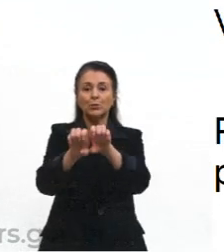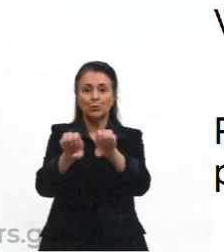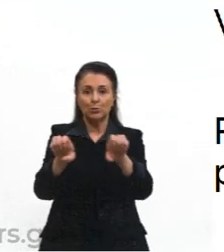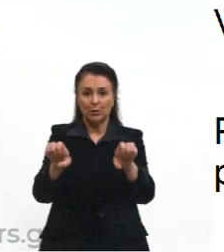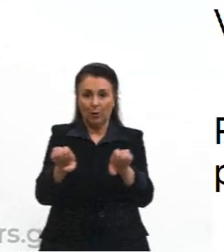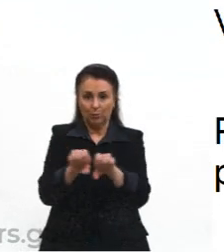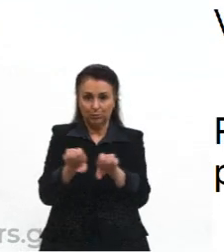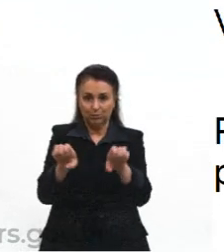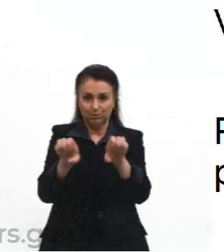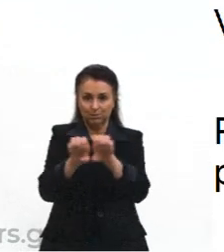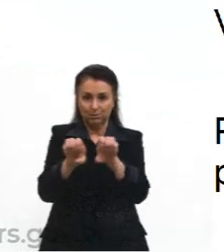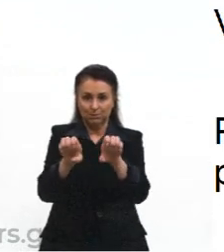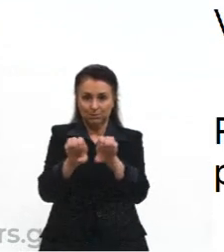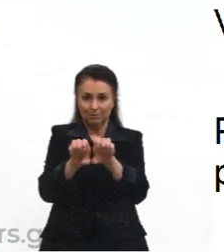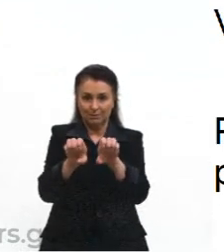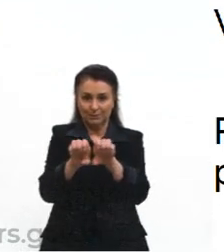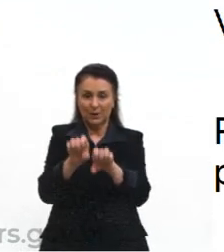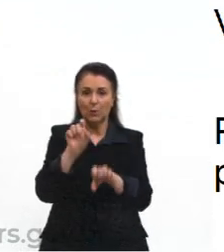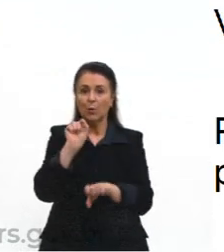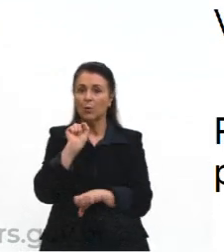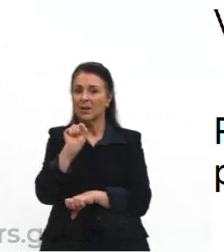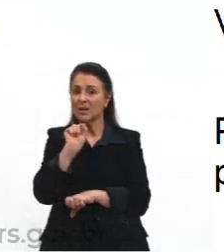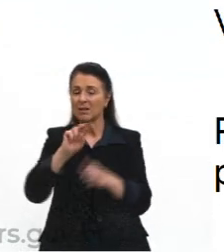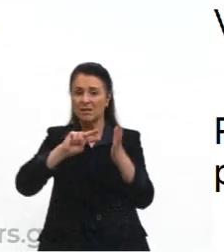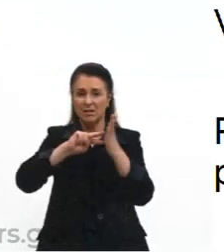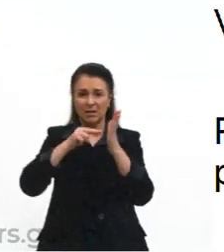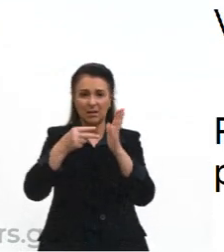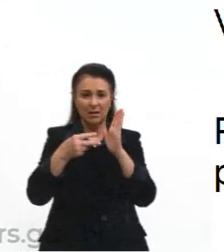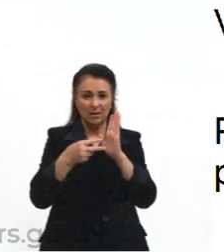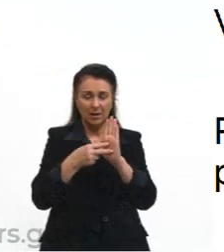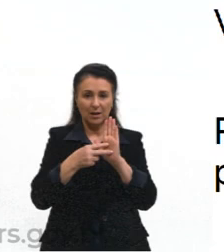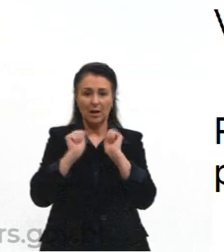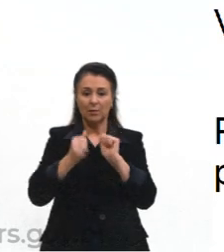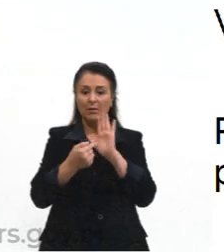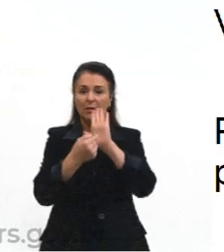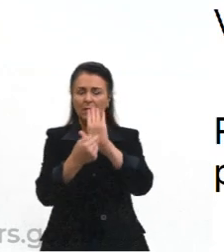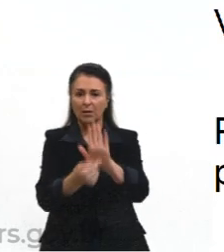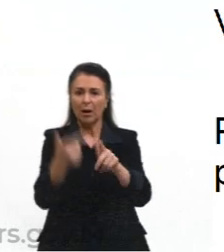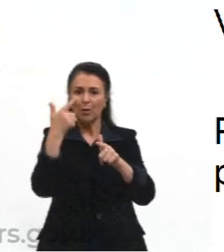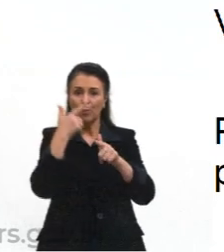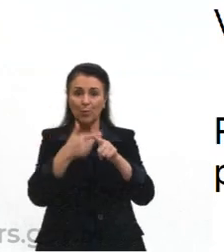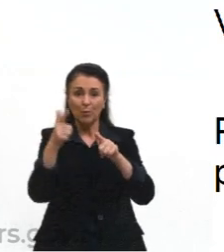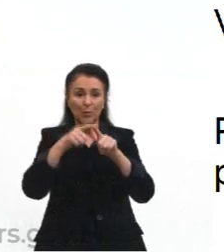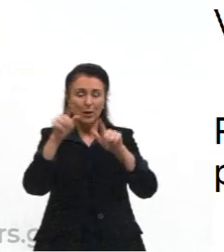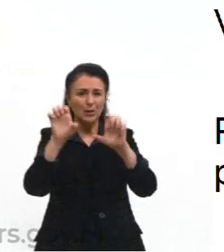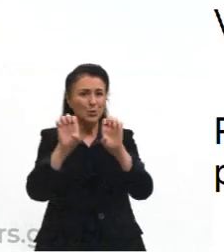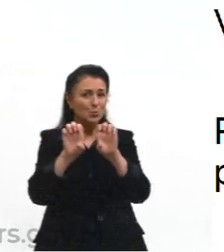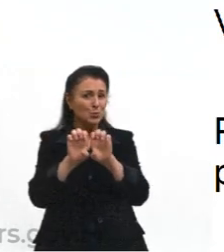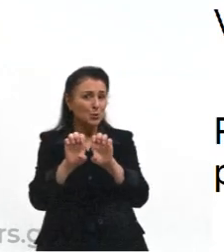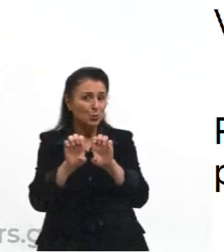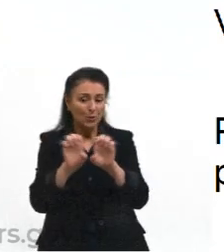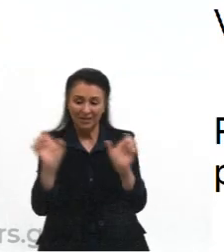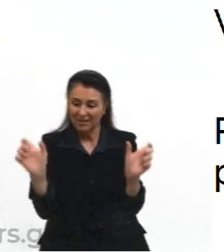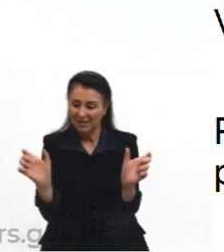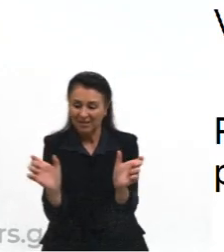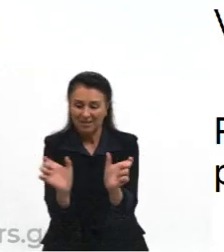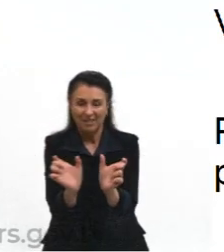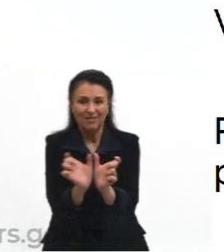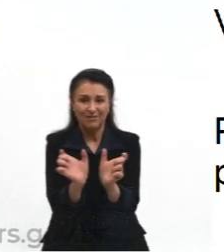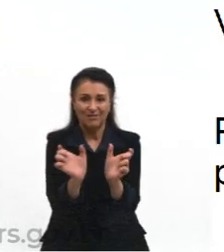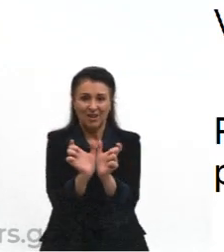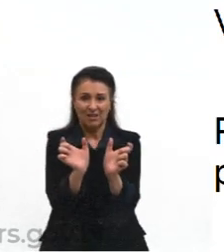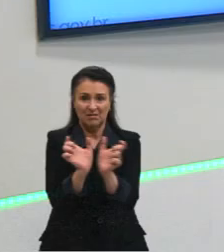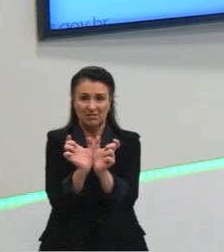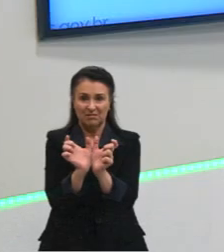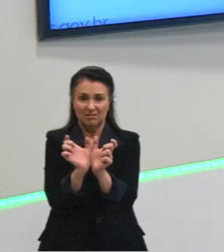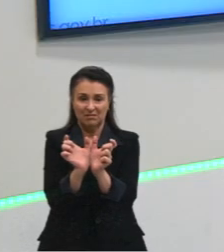o que que é isso a ambiguidade ela também pode apresentar problemas quanto à estrutura de uma frase ficando